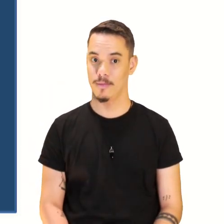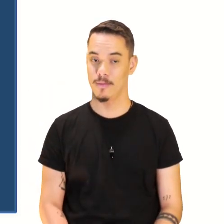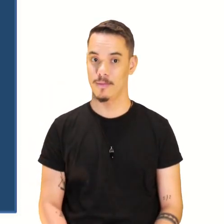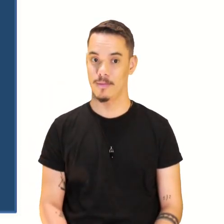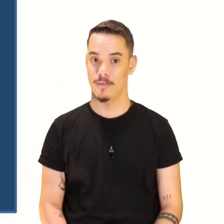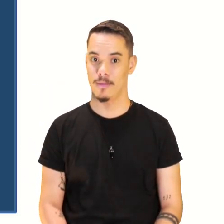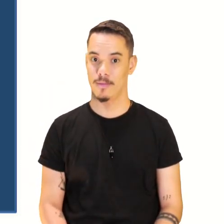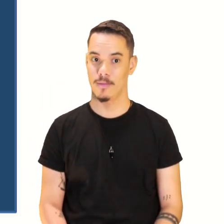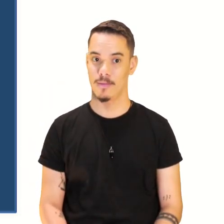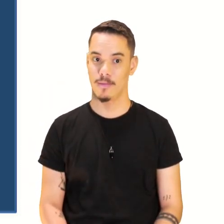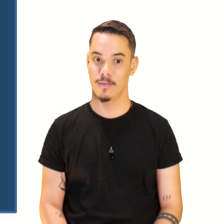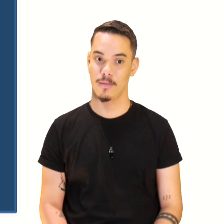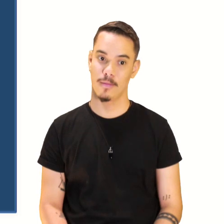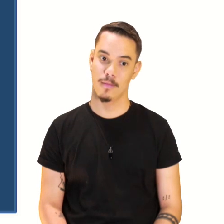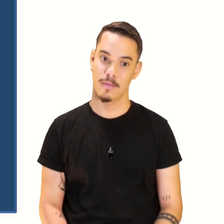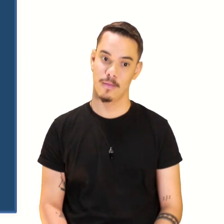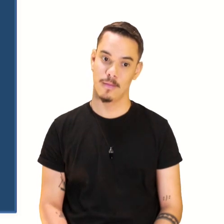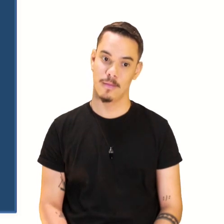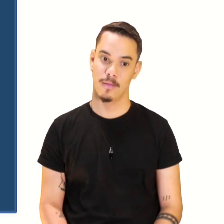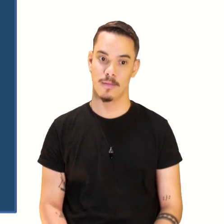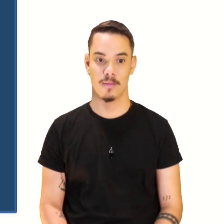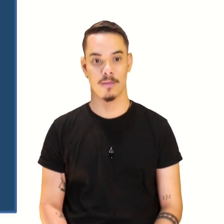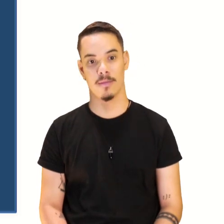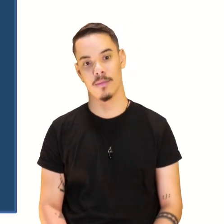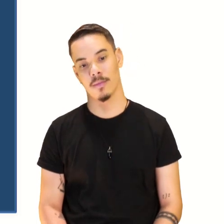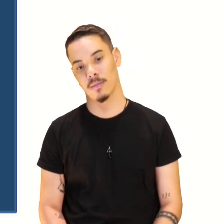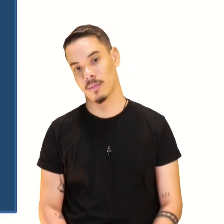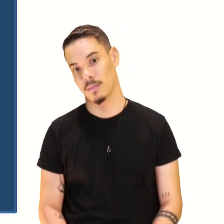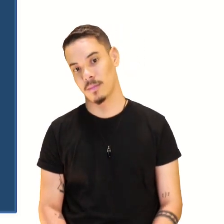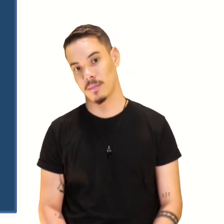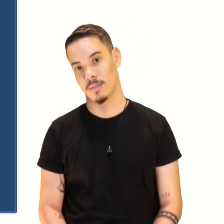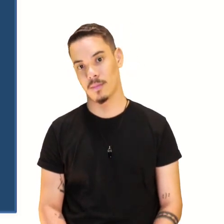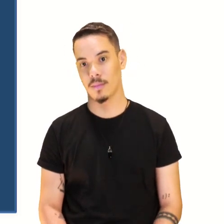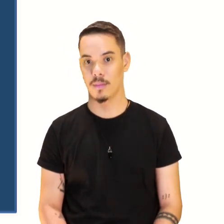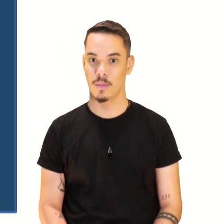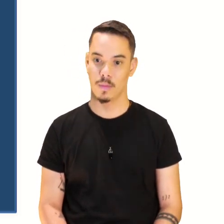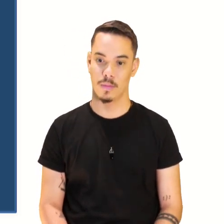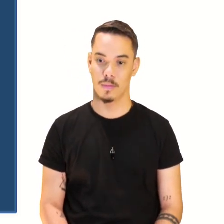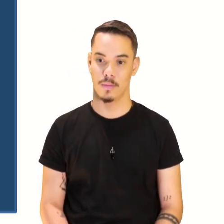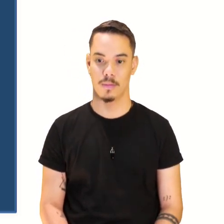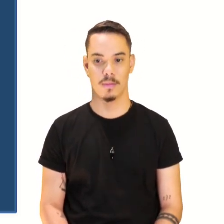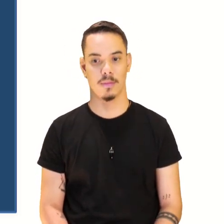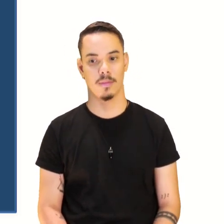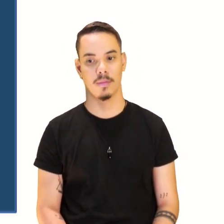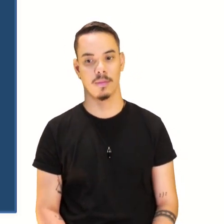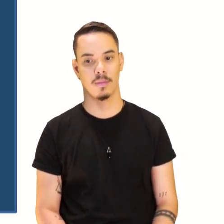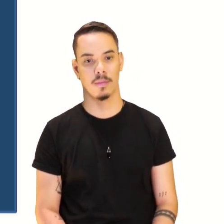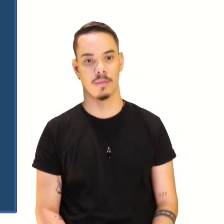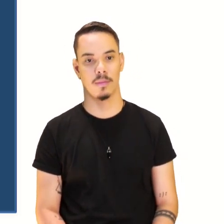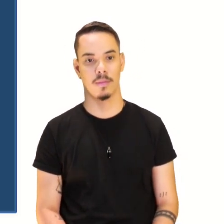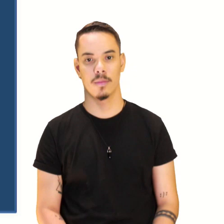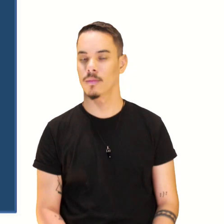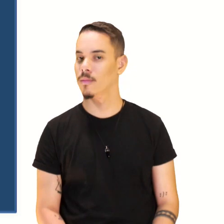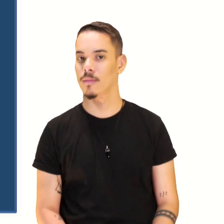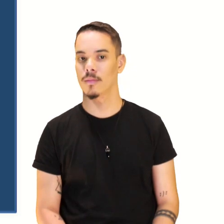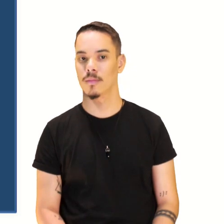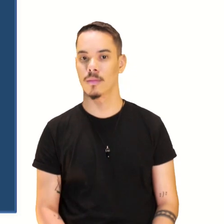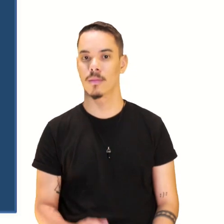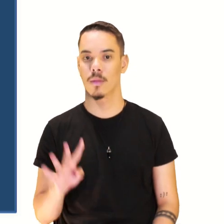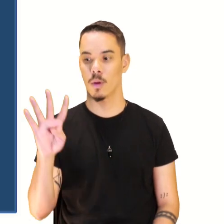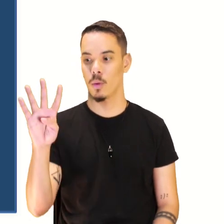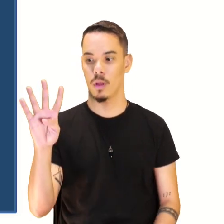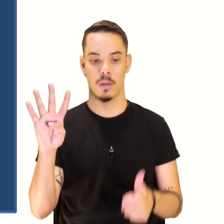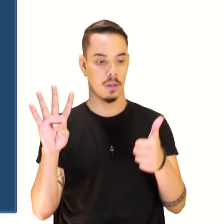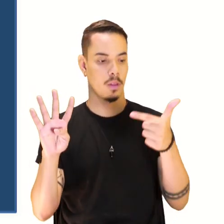eu vi ali porque quatro para 12 quanto para seis tem que ficar